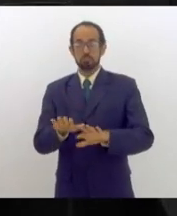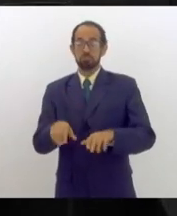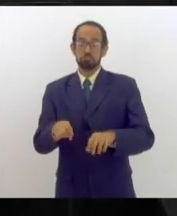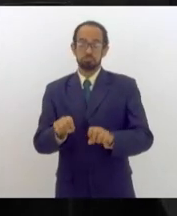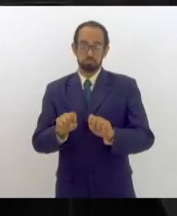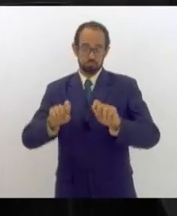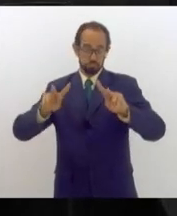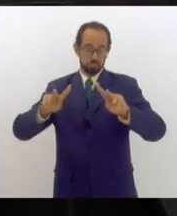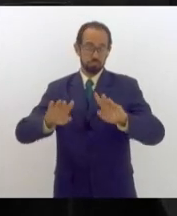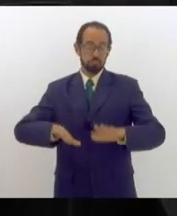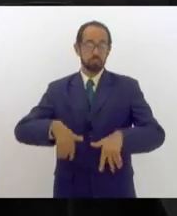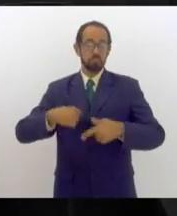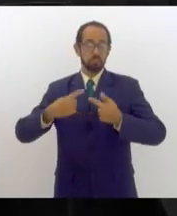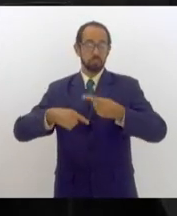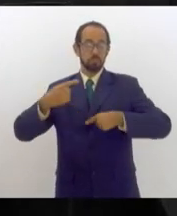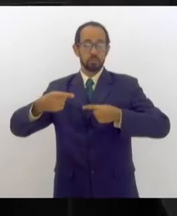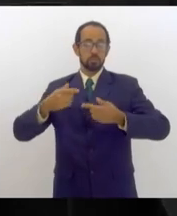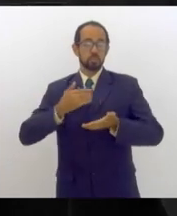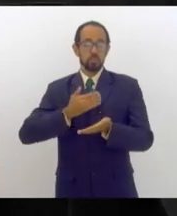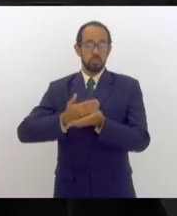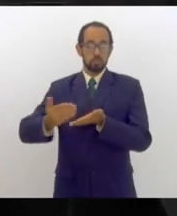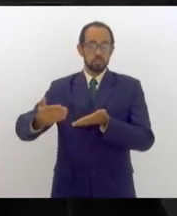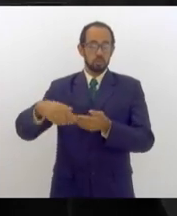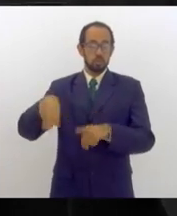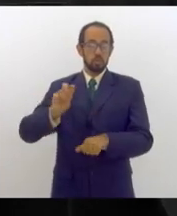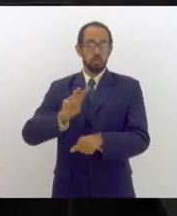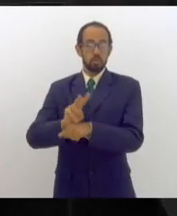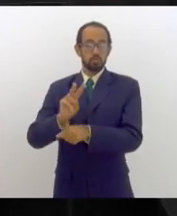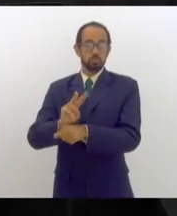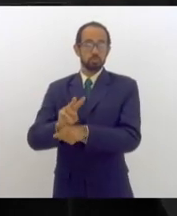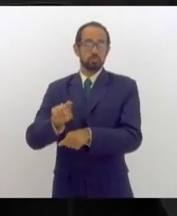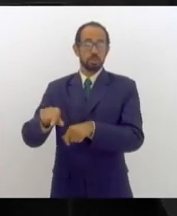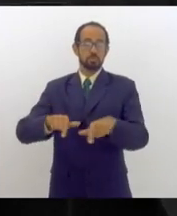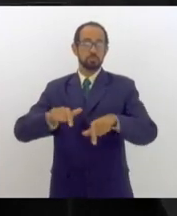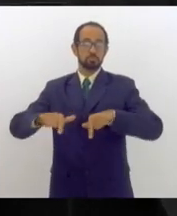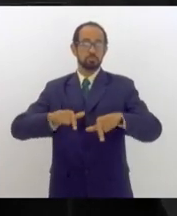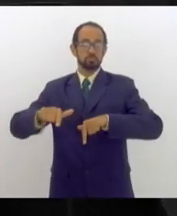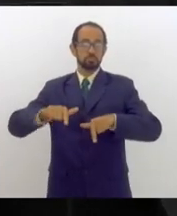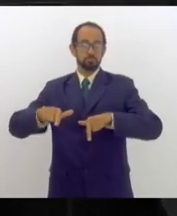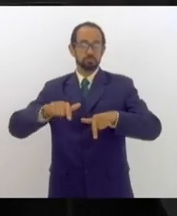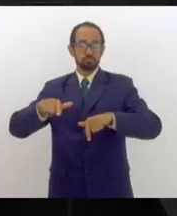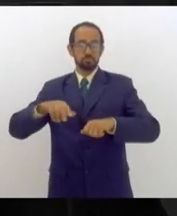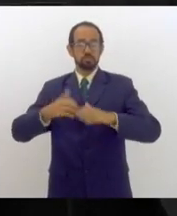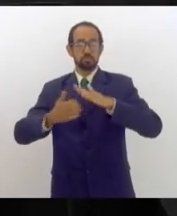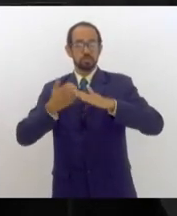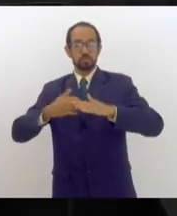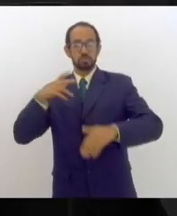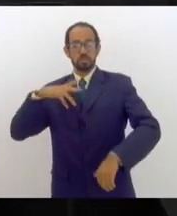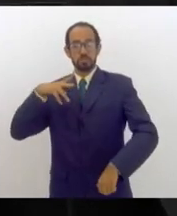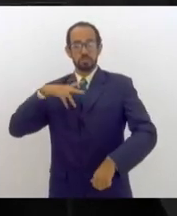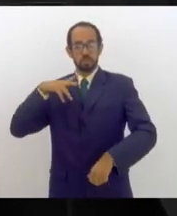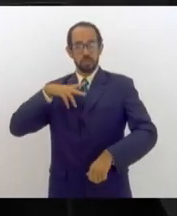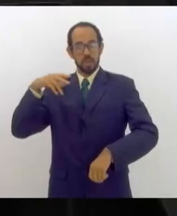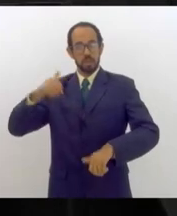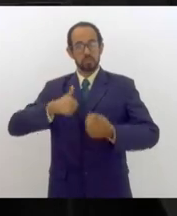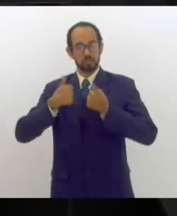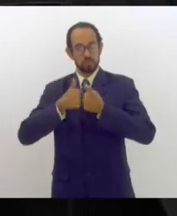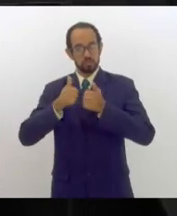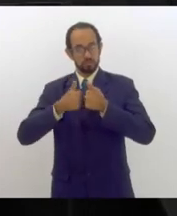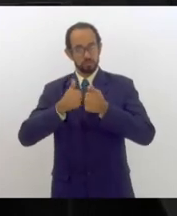esse Partiu para as concessões inclusive na área de transportes públicos e aqui